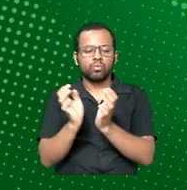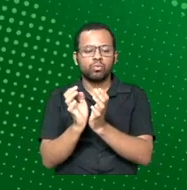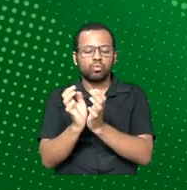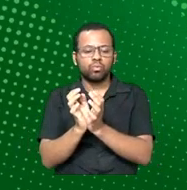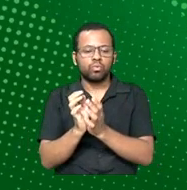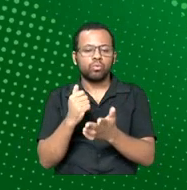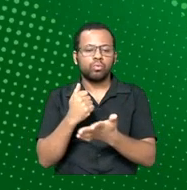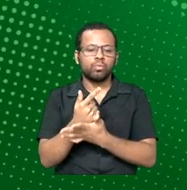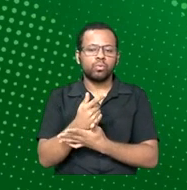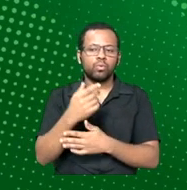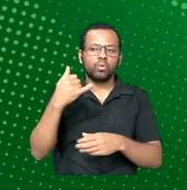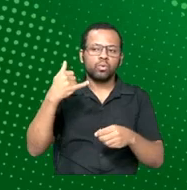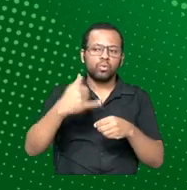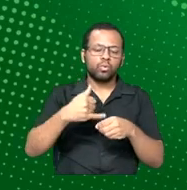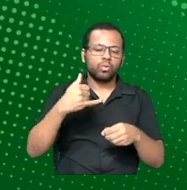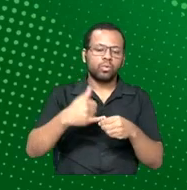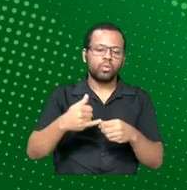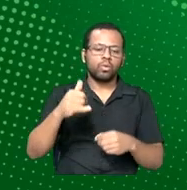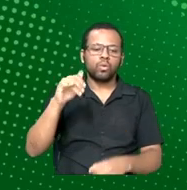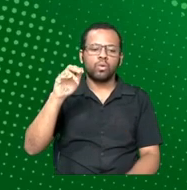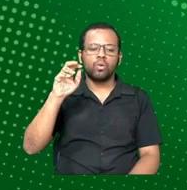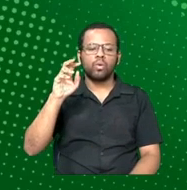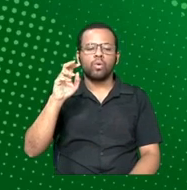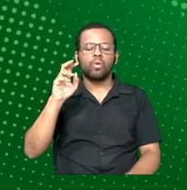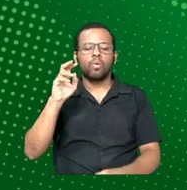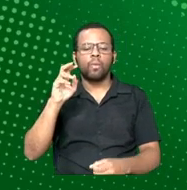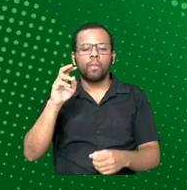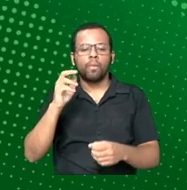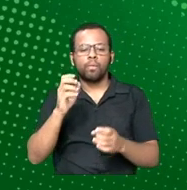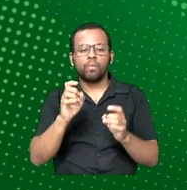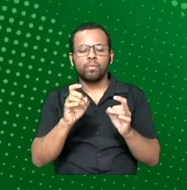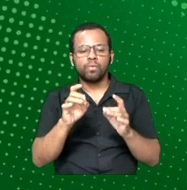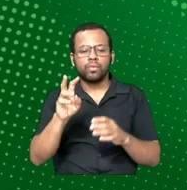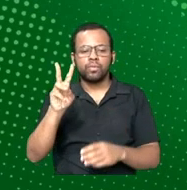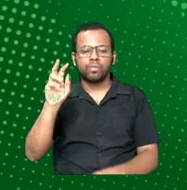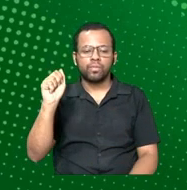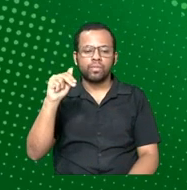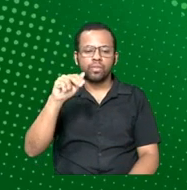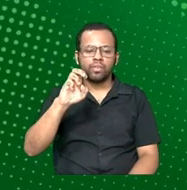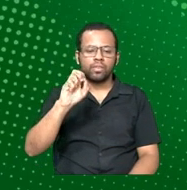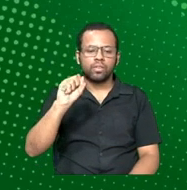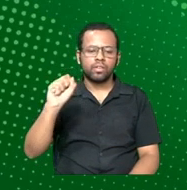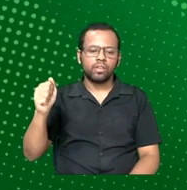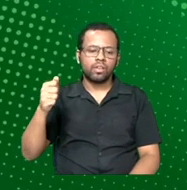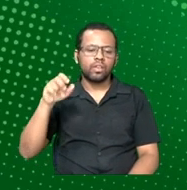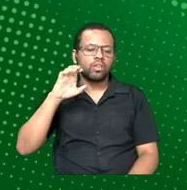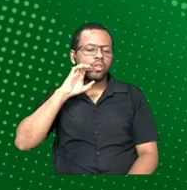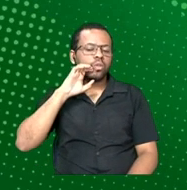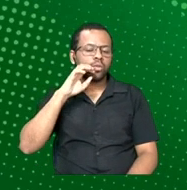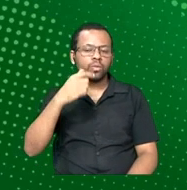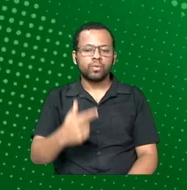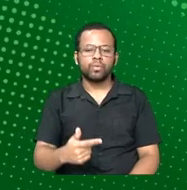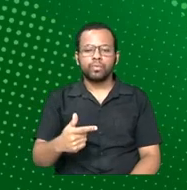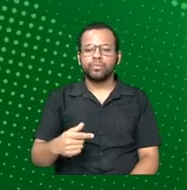Maísa Vanessa Vanessa Vanessa Regional Socorro 2